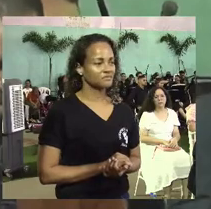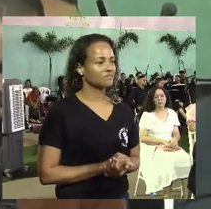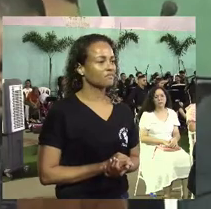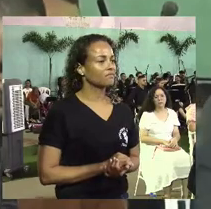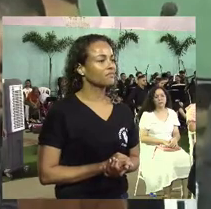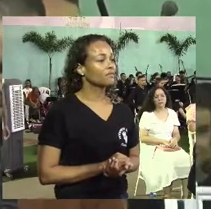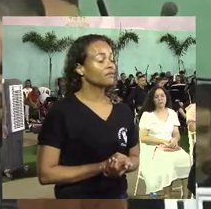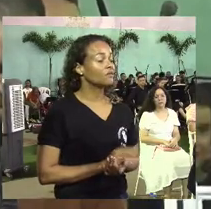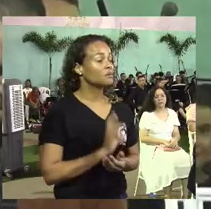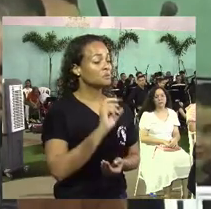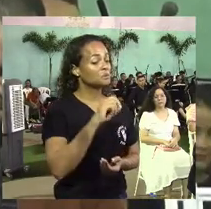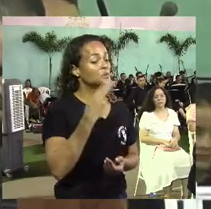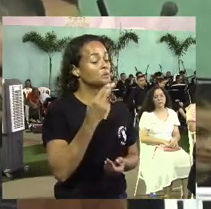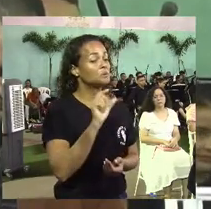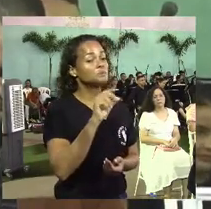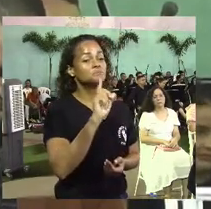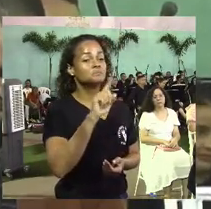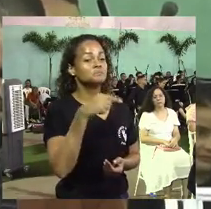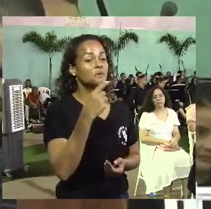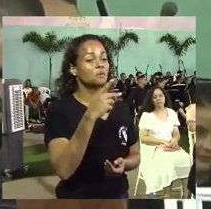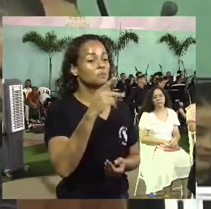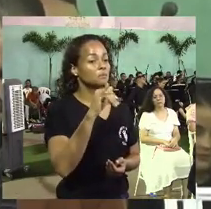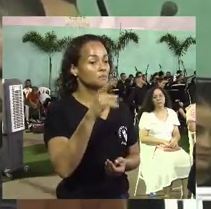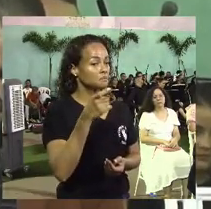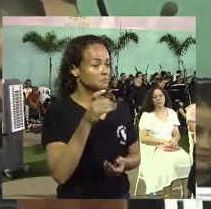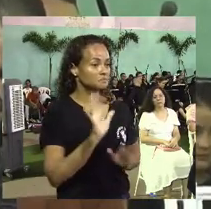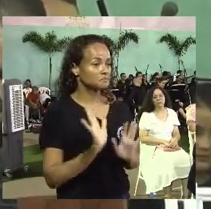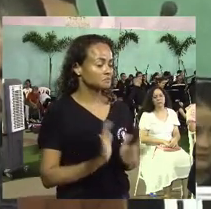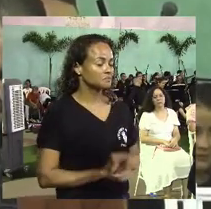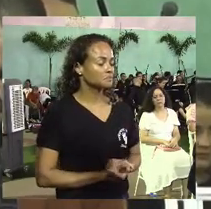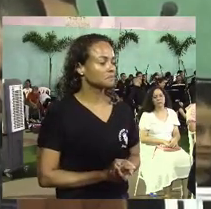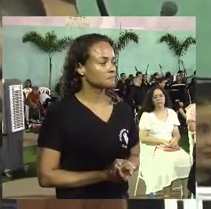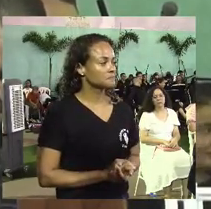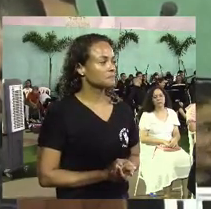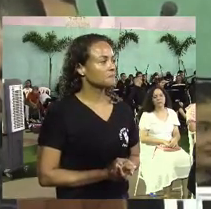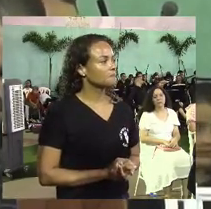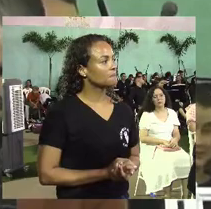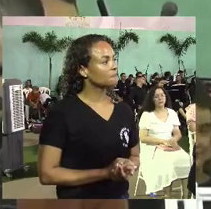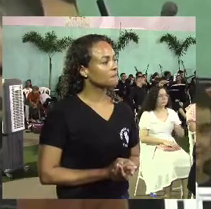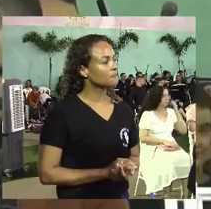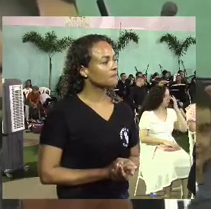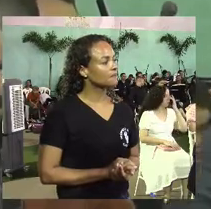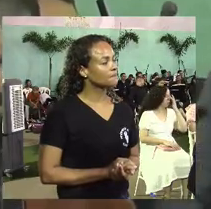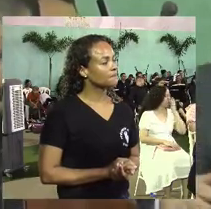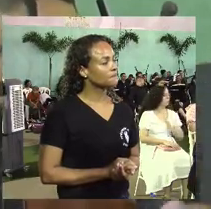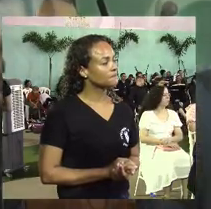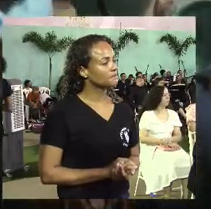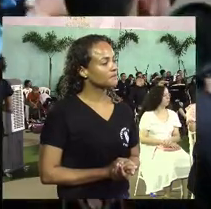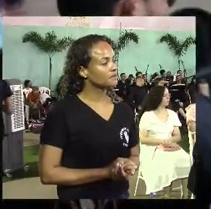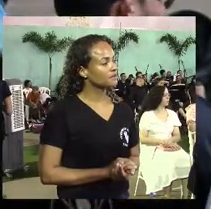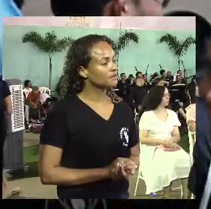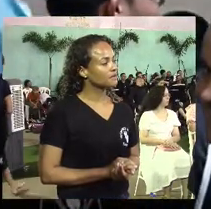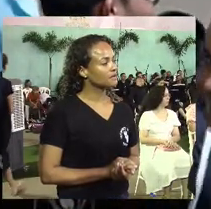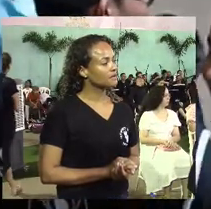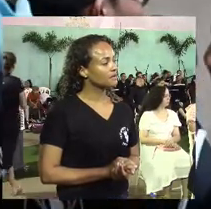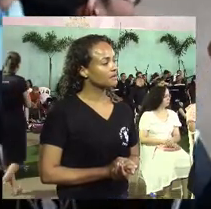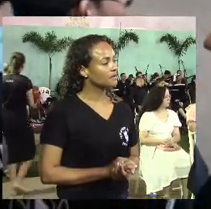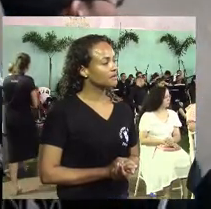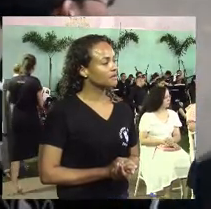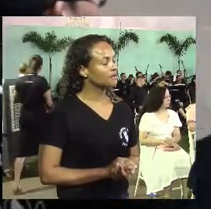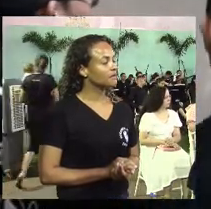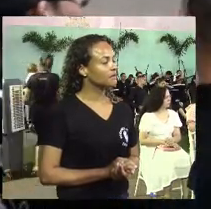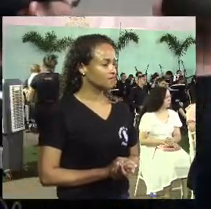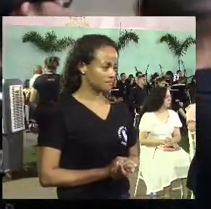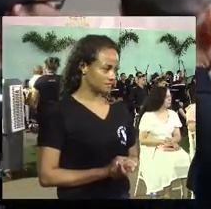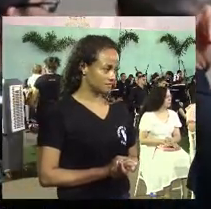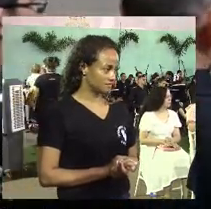do Pixel vai ajudar isso isso pode dar isso presbiterias isso deu